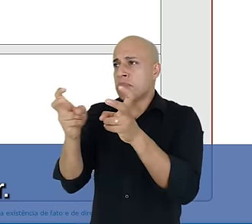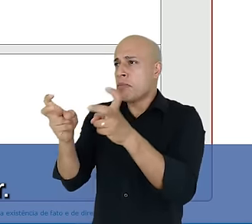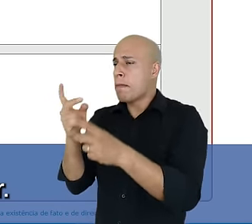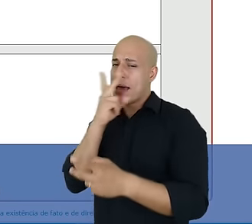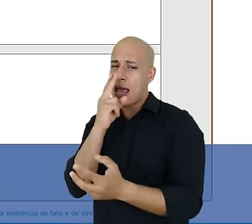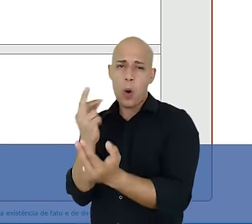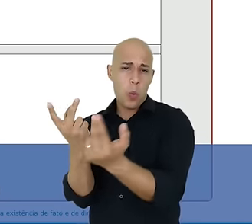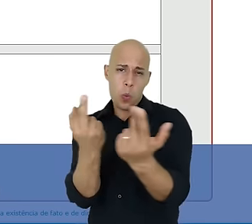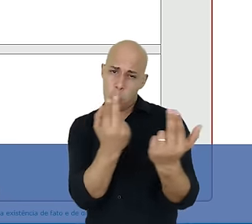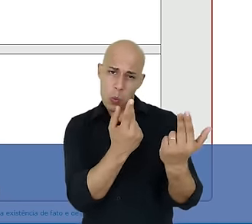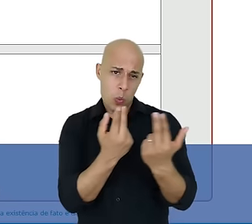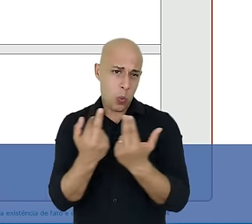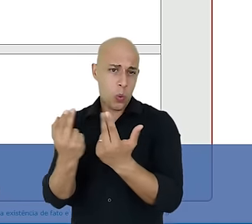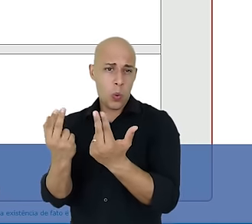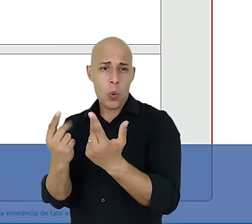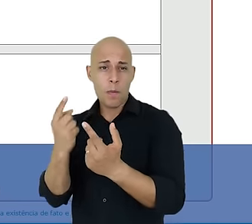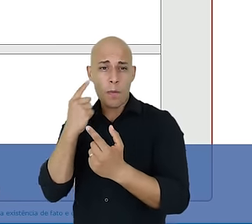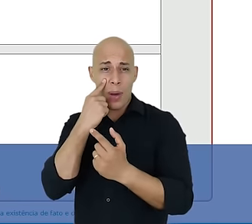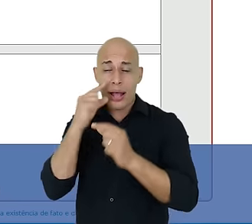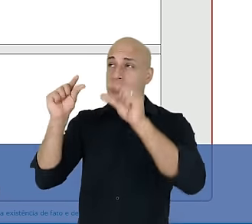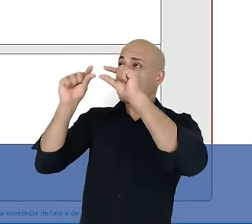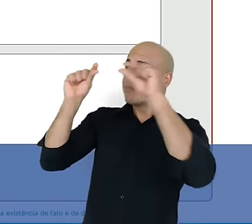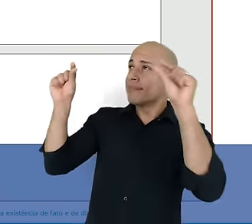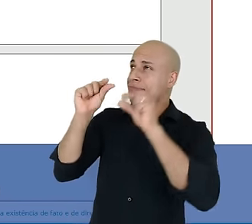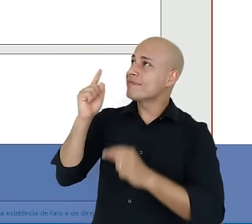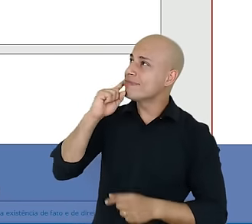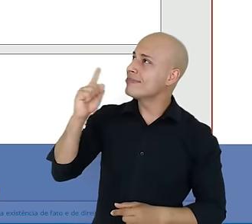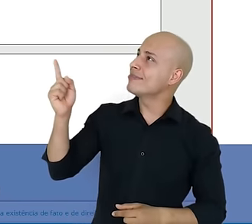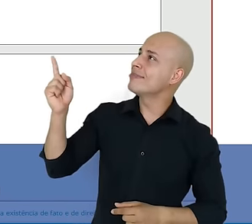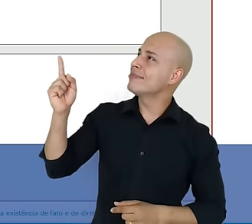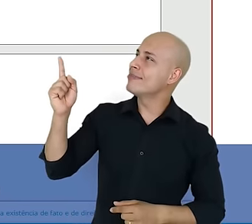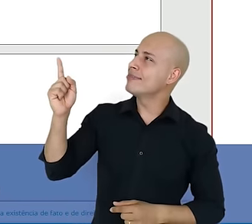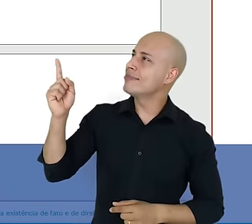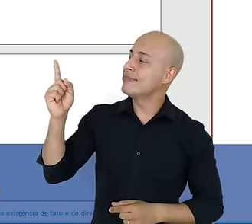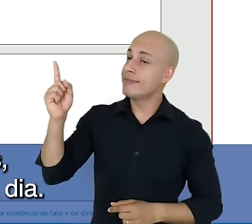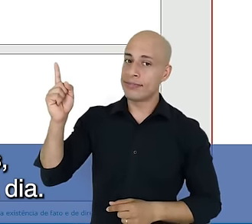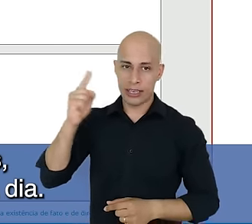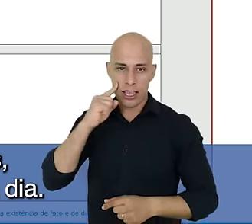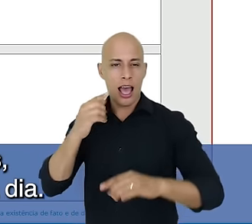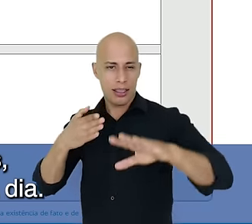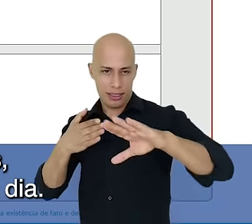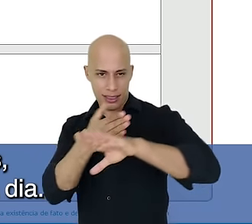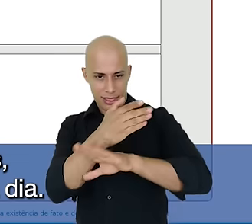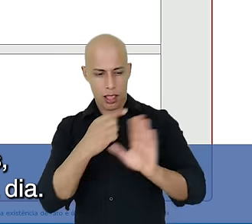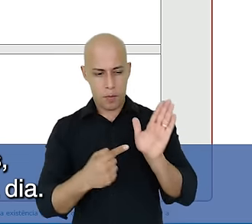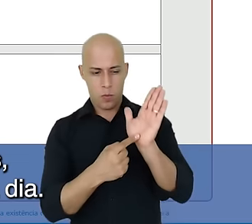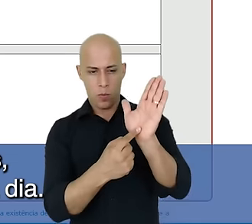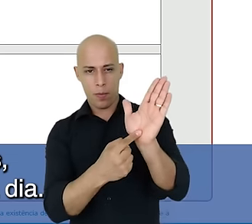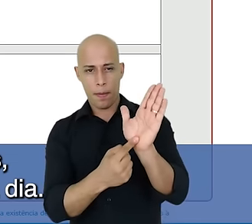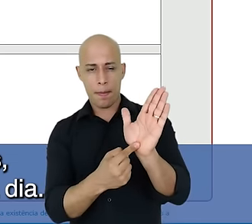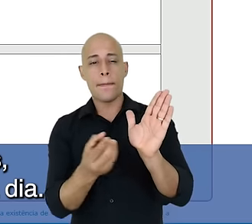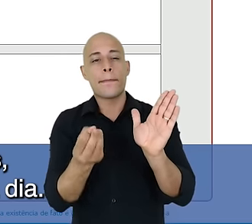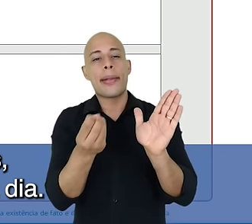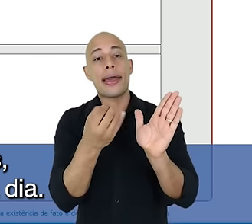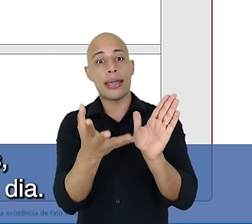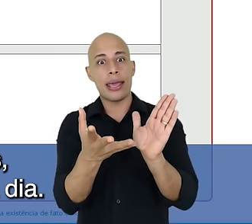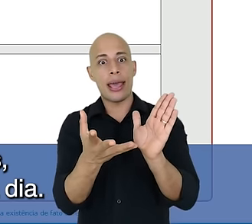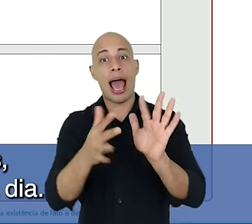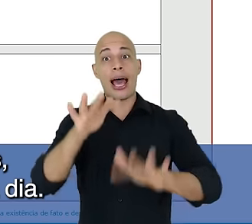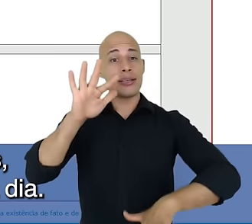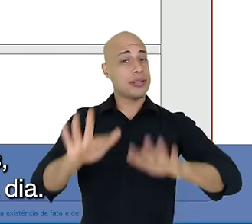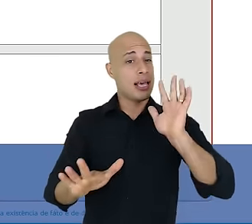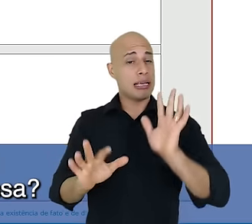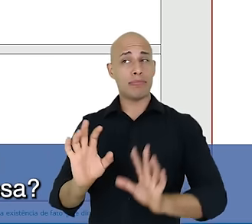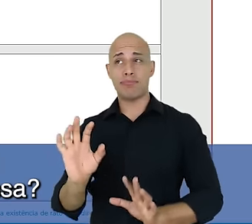qualquer tá mas aqui serve do quê a ideia desse acesso que eu tô mostrando para vocês é o que acontece com a